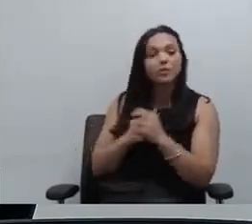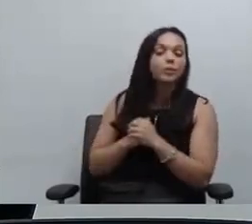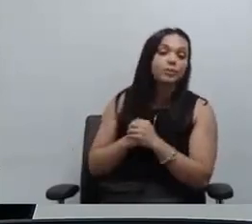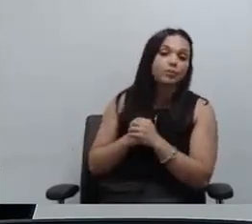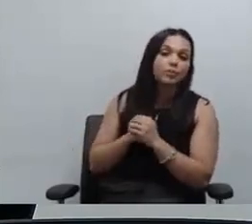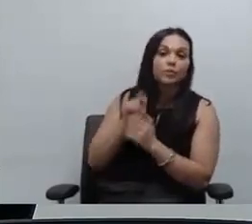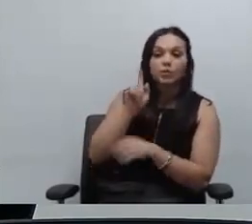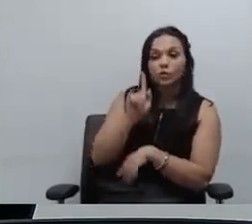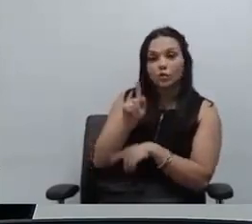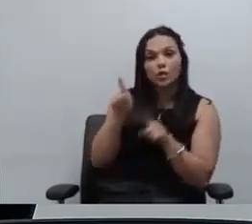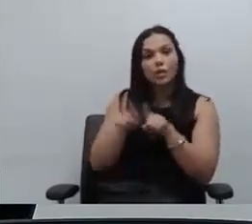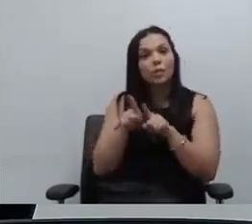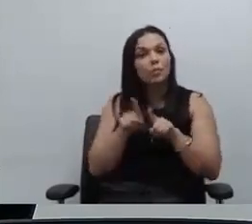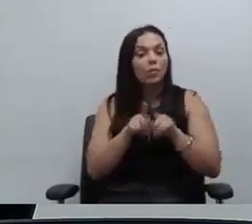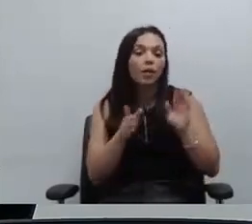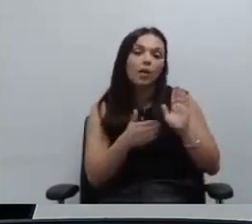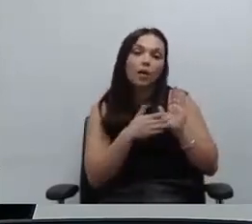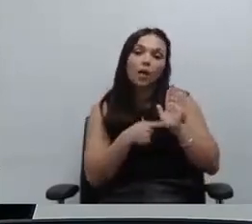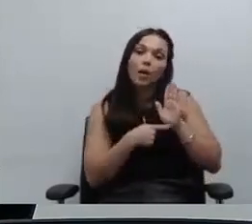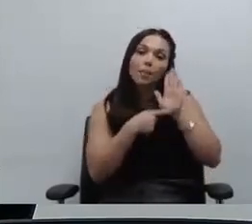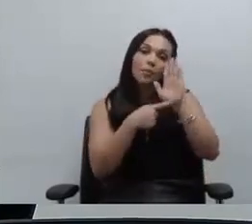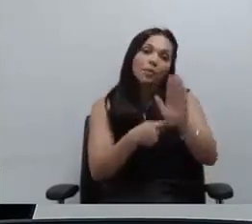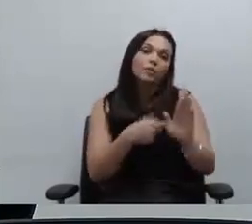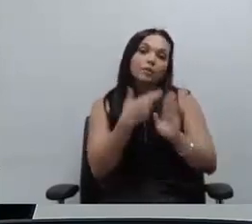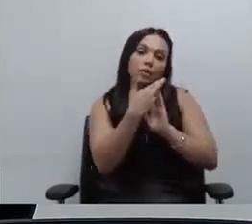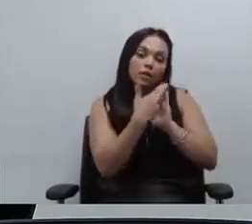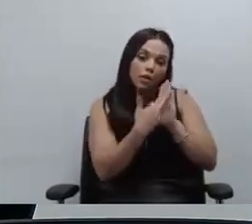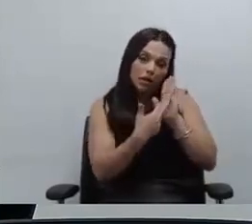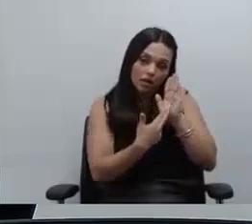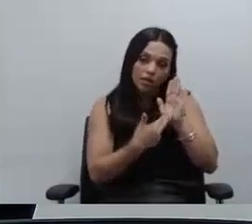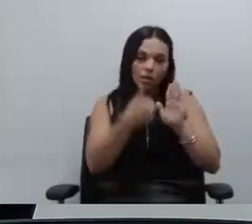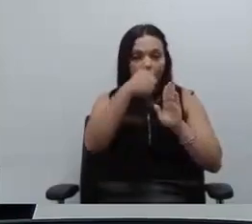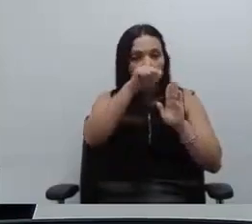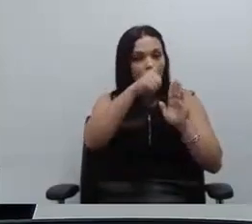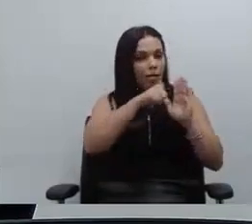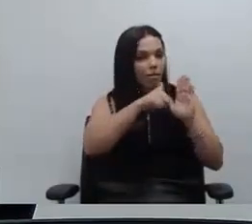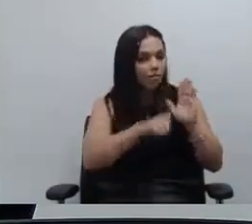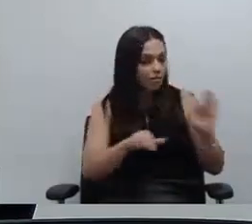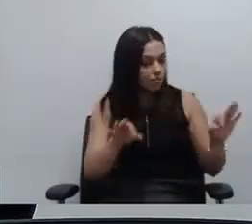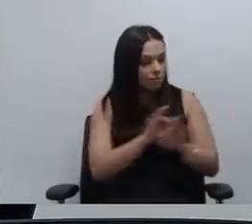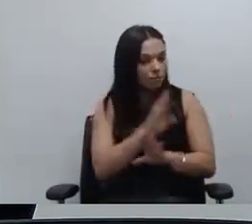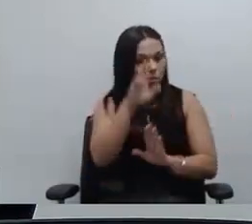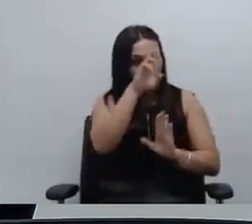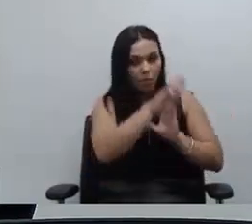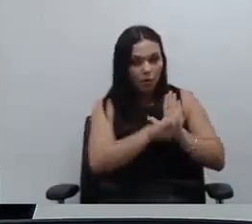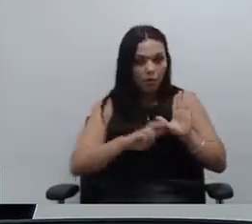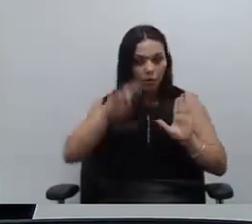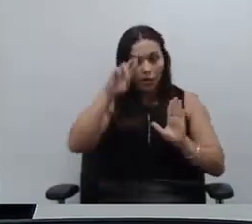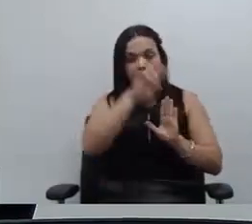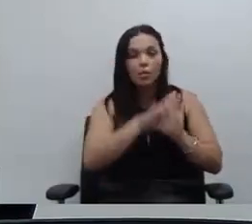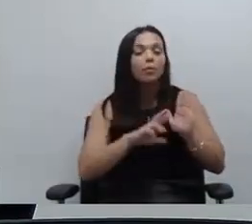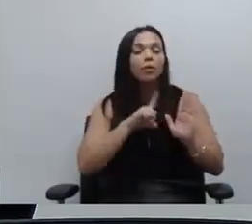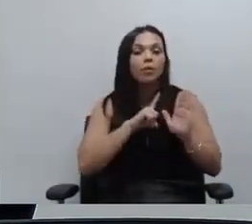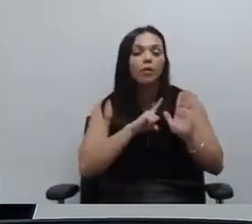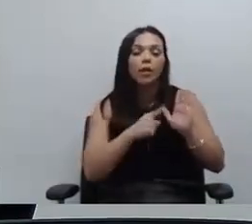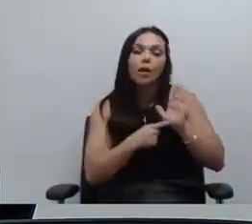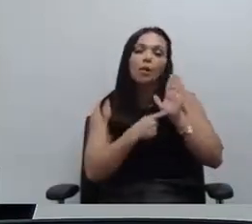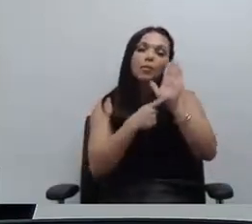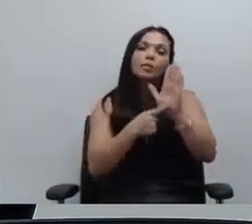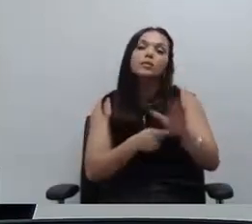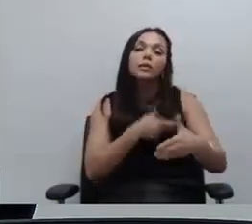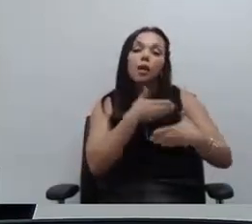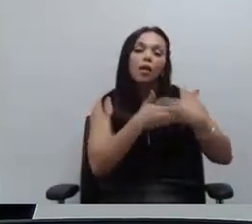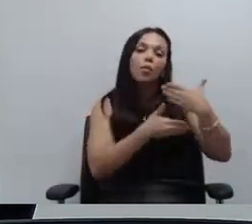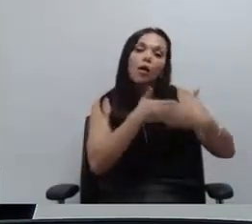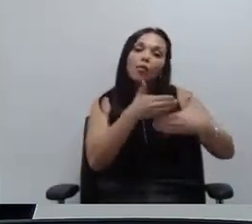G. Seja apresentado o relatório ao final de cada ciclo de monitoramento para que, sejam apresentados os avanços relacionados a